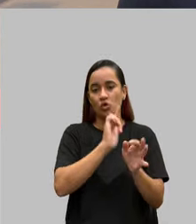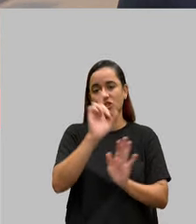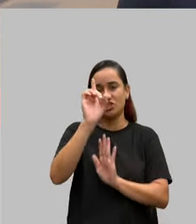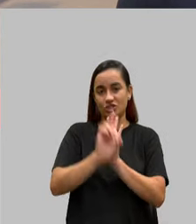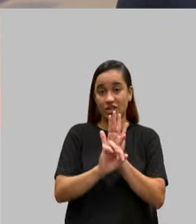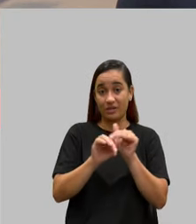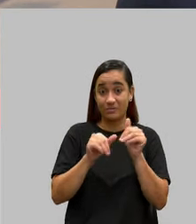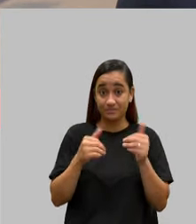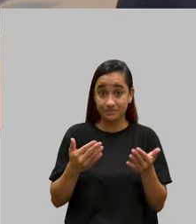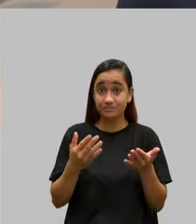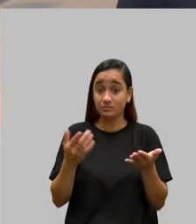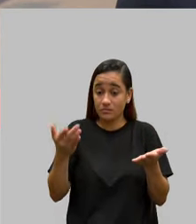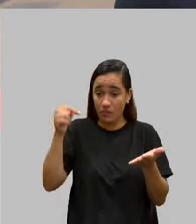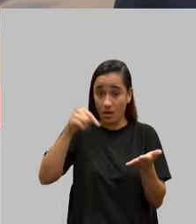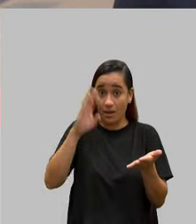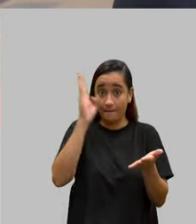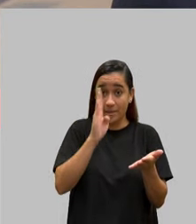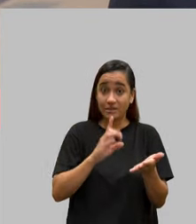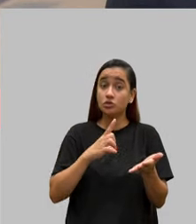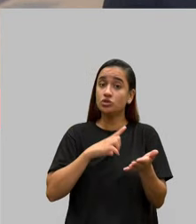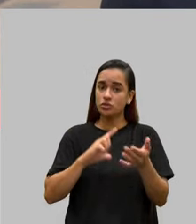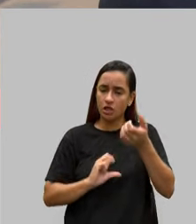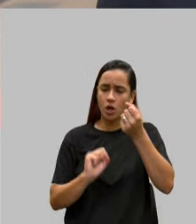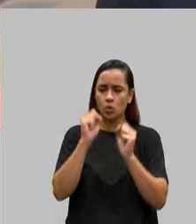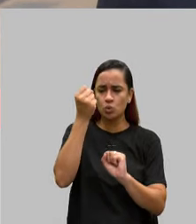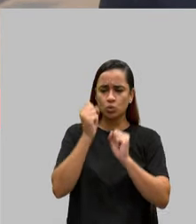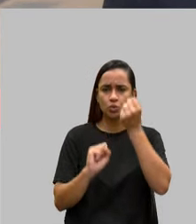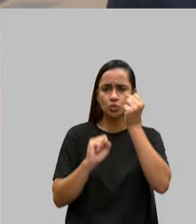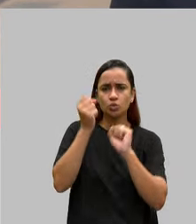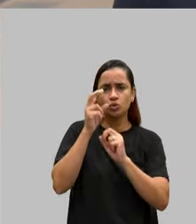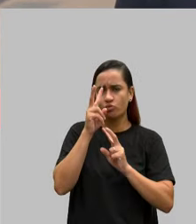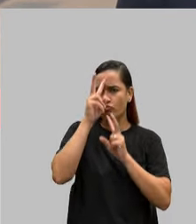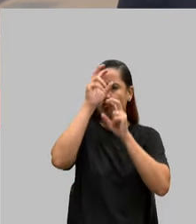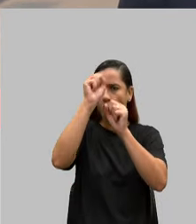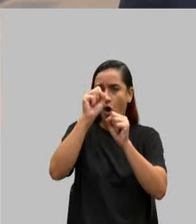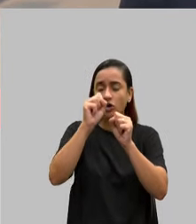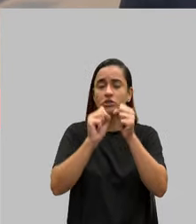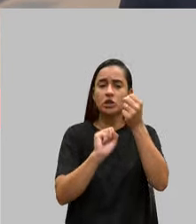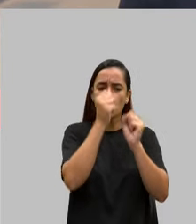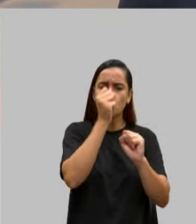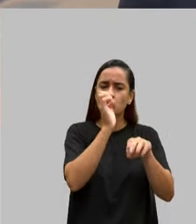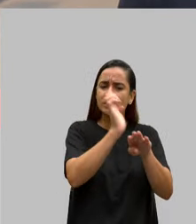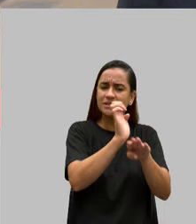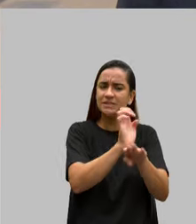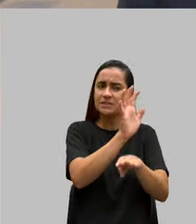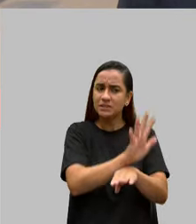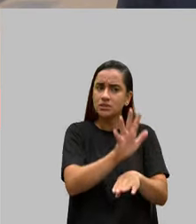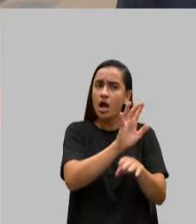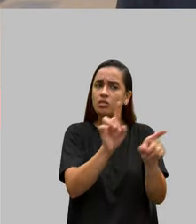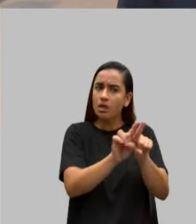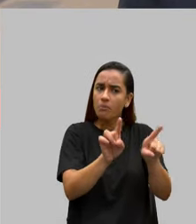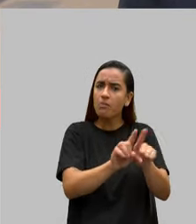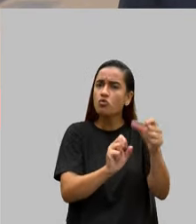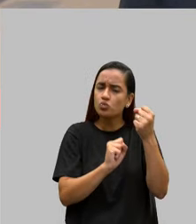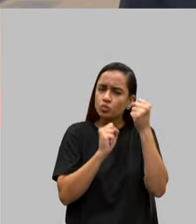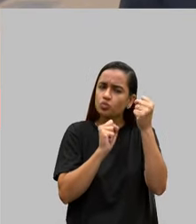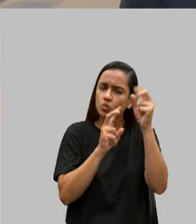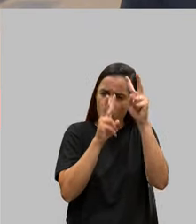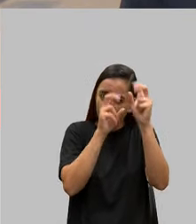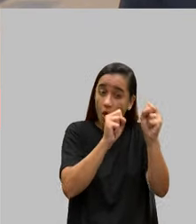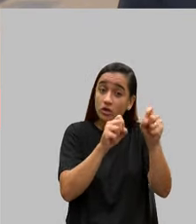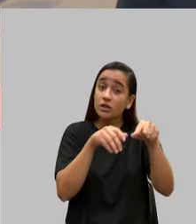uma indústria Nacional forte uma indústria no estado forte e se nós avançarmos nessa